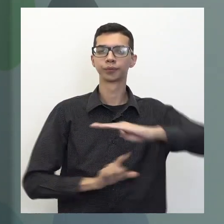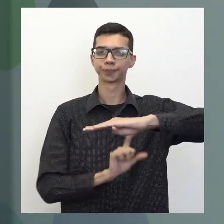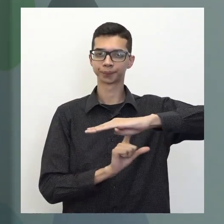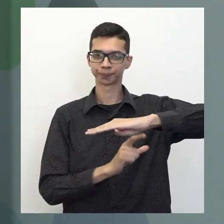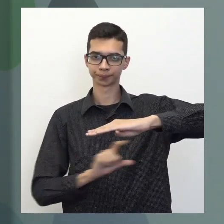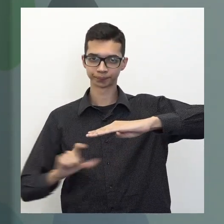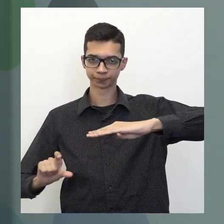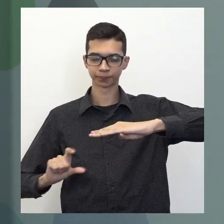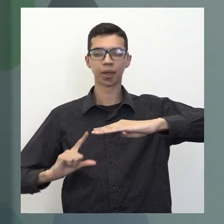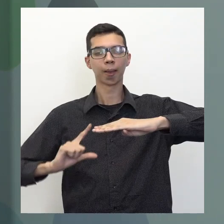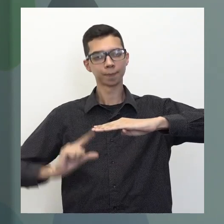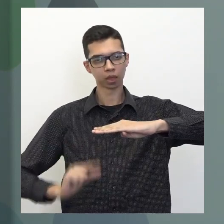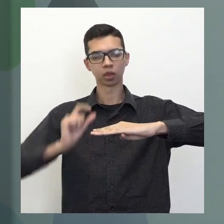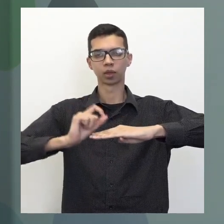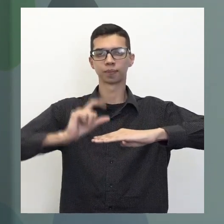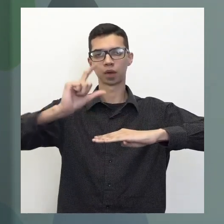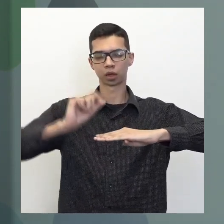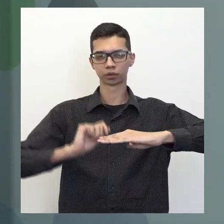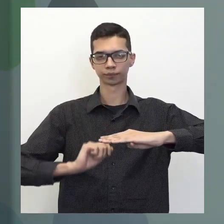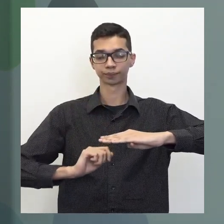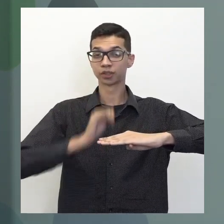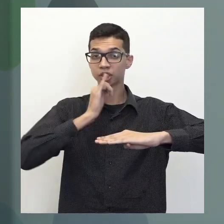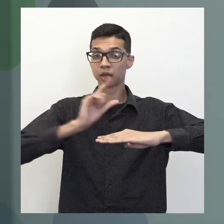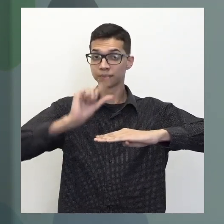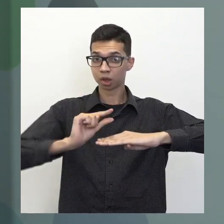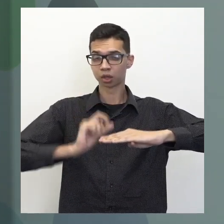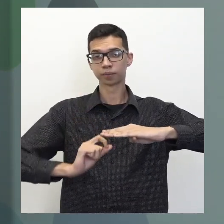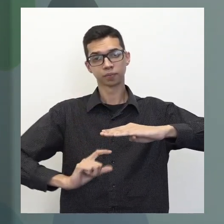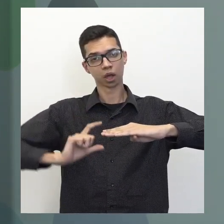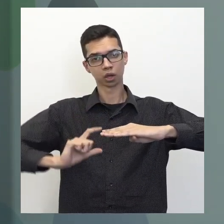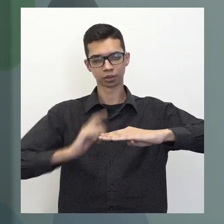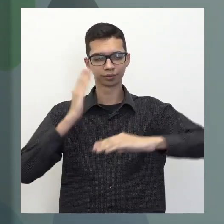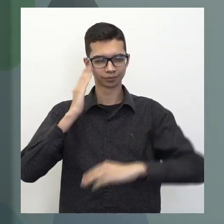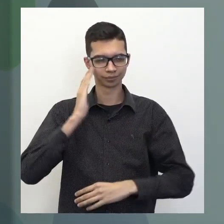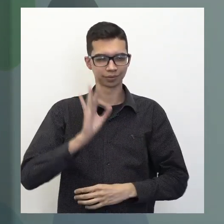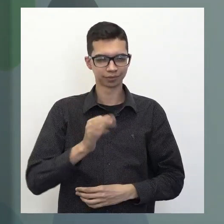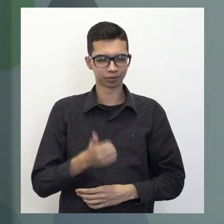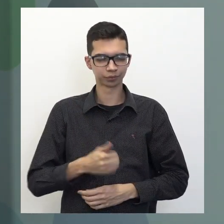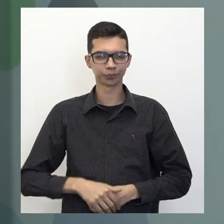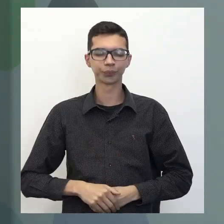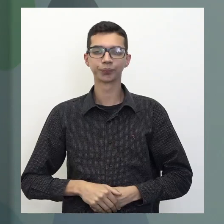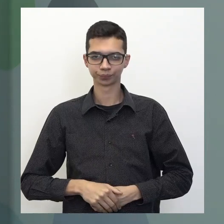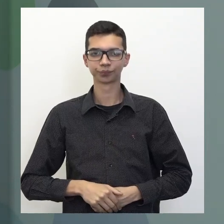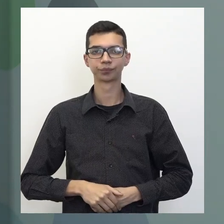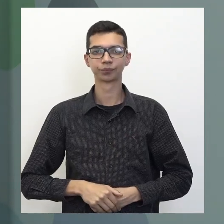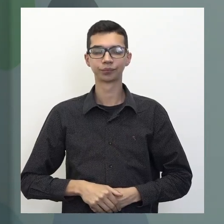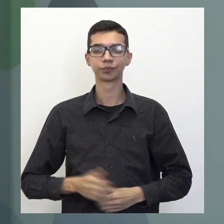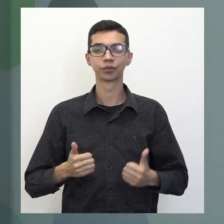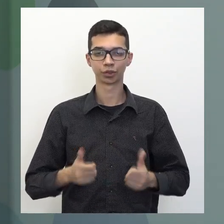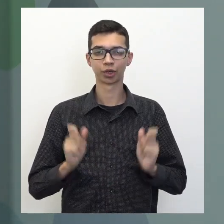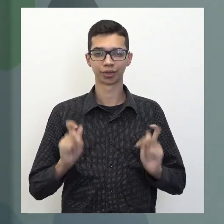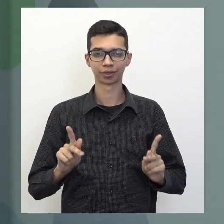aqui. Maior aqui, menor aqui. Então, é uma reação inversamente proporcional. Perfeito? Tudo bem,